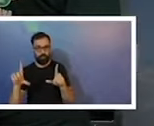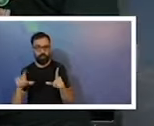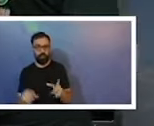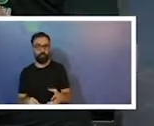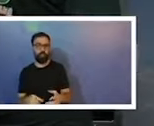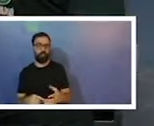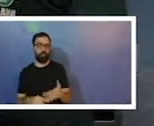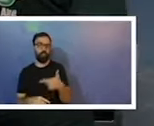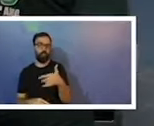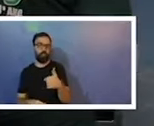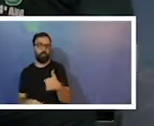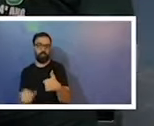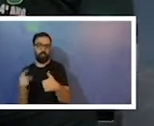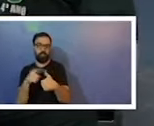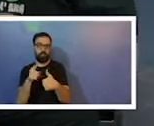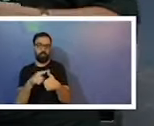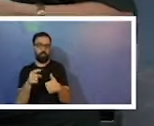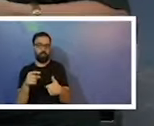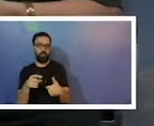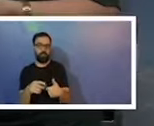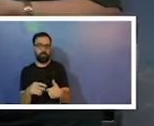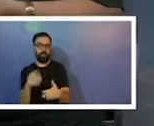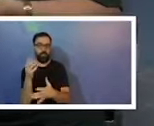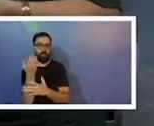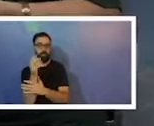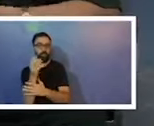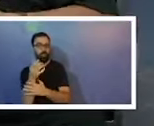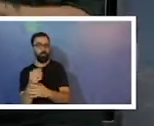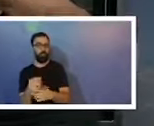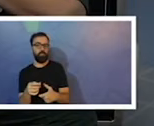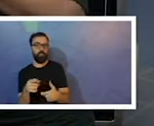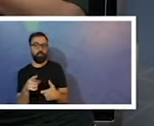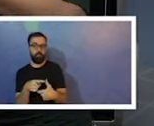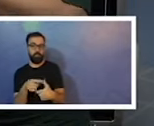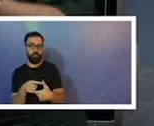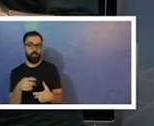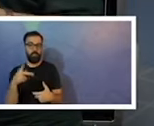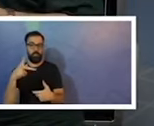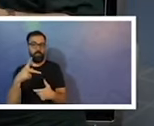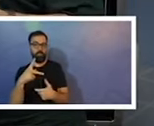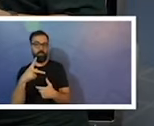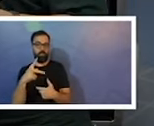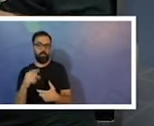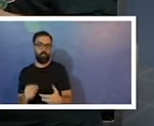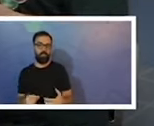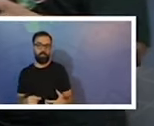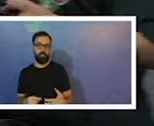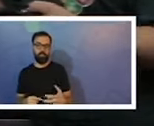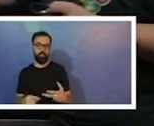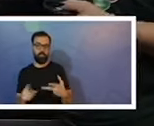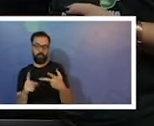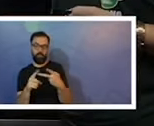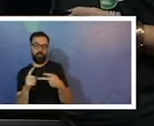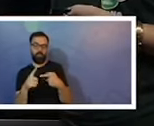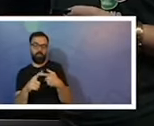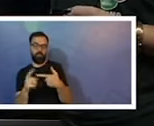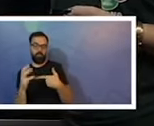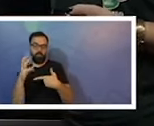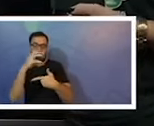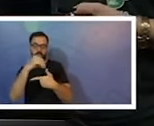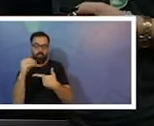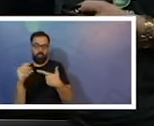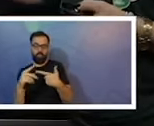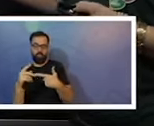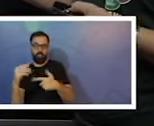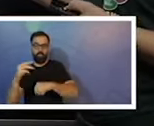o produtor, a planta. Identificou o produtor, agora fica fácil. Quem come a planta?